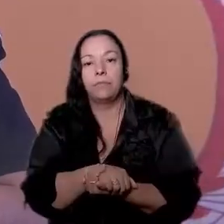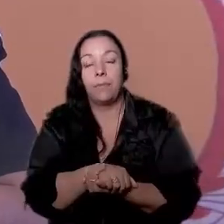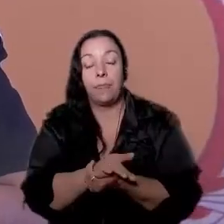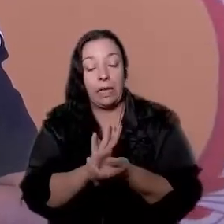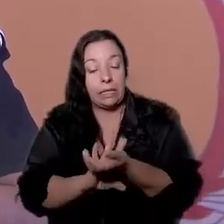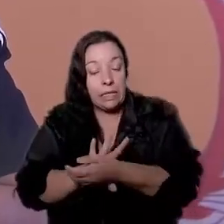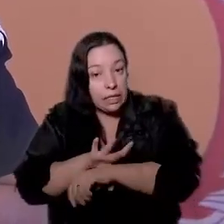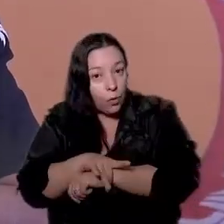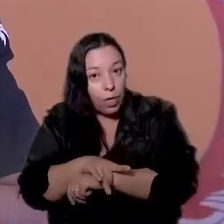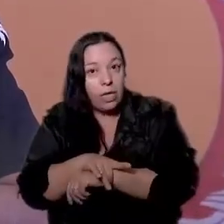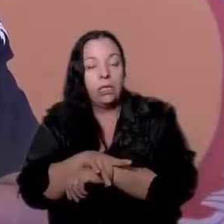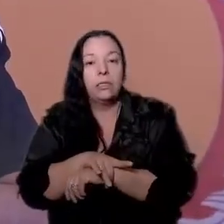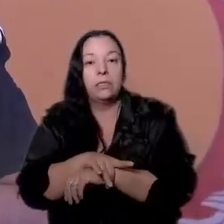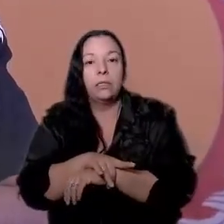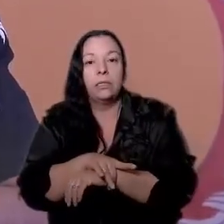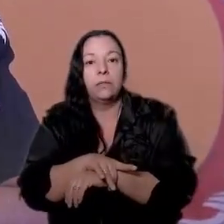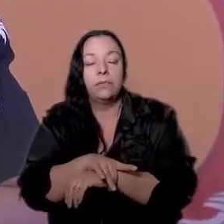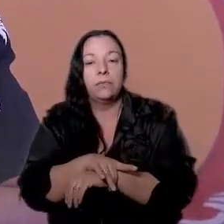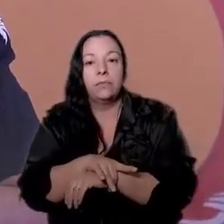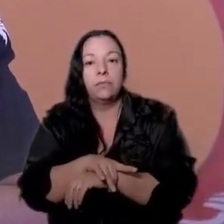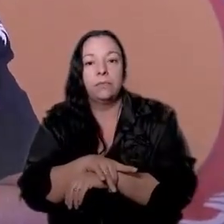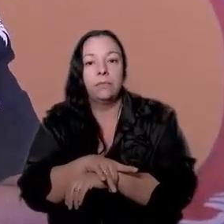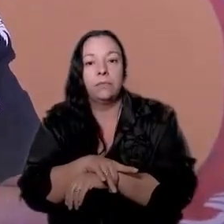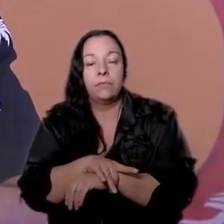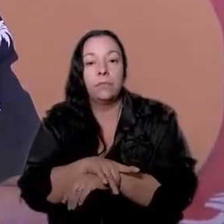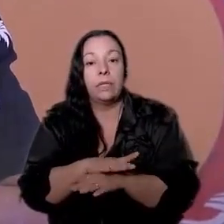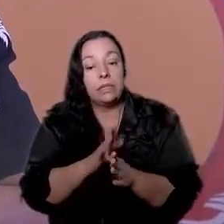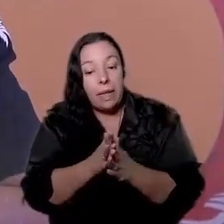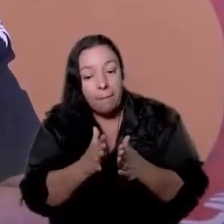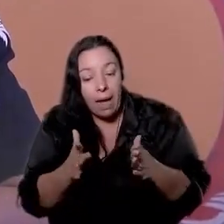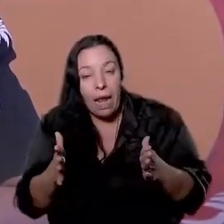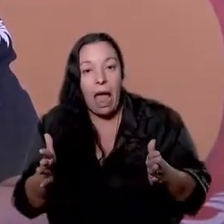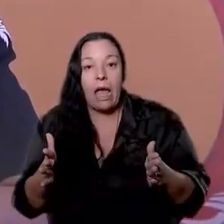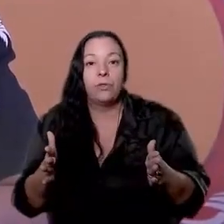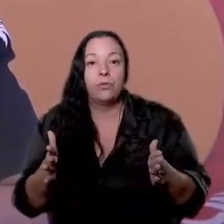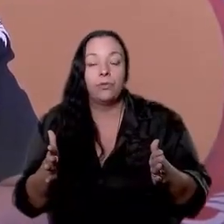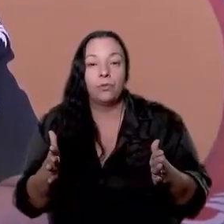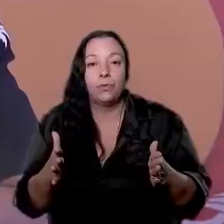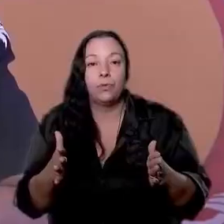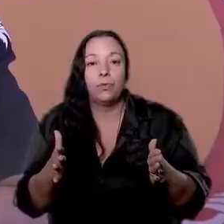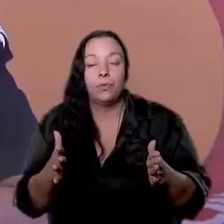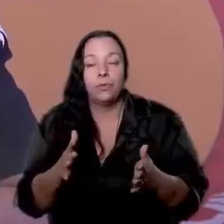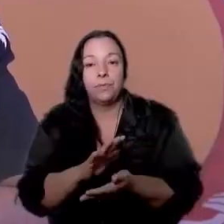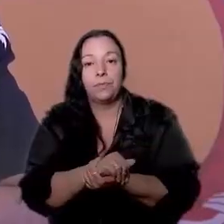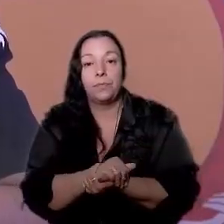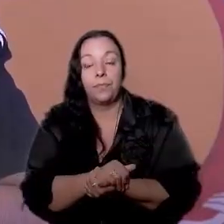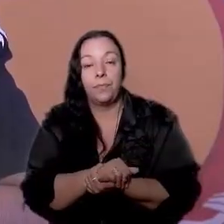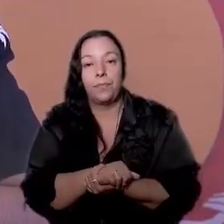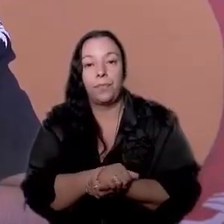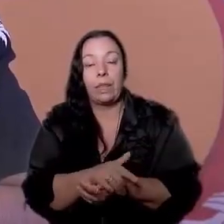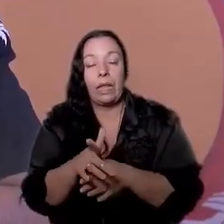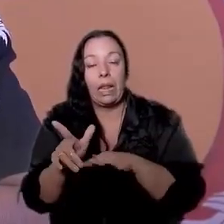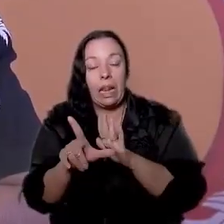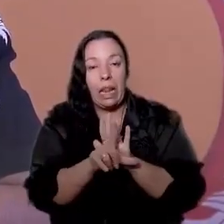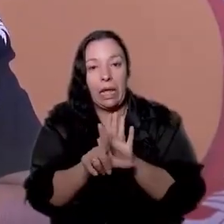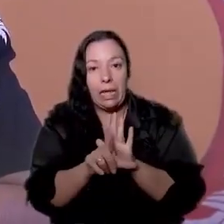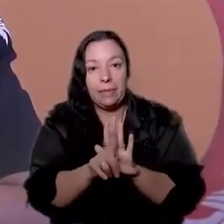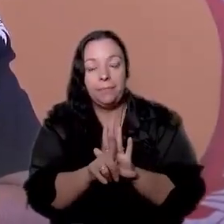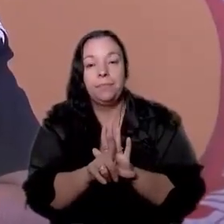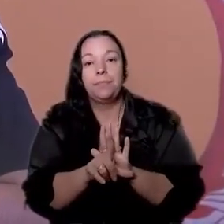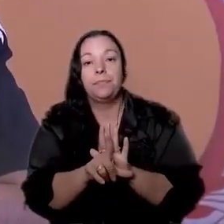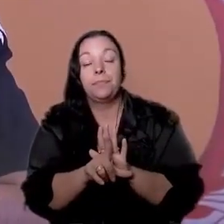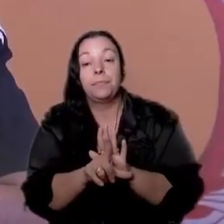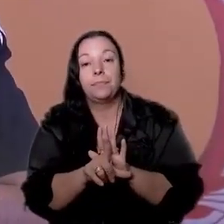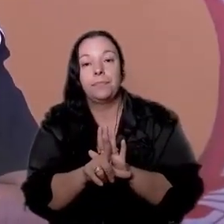se tem segurança. Oi? Se tem prazo, se são obedecidos às legislações. Então,